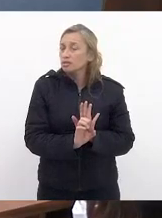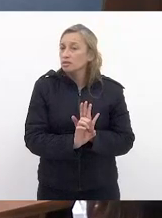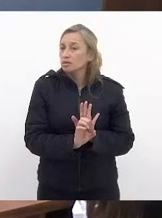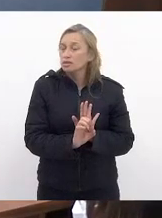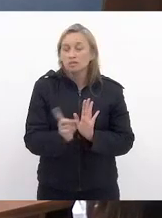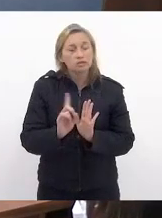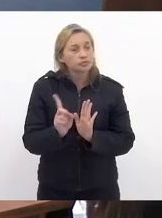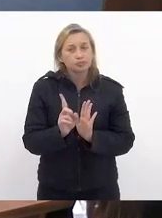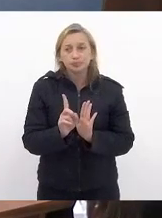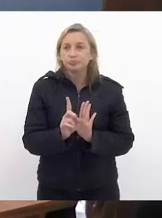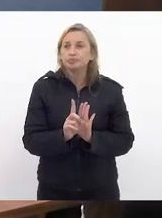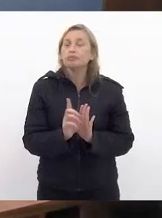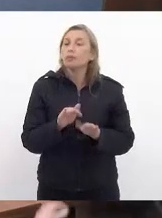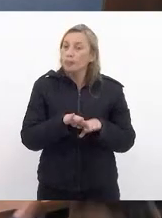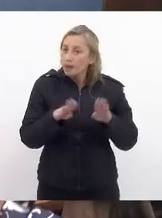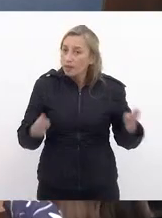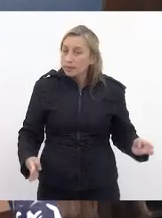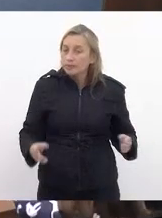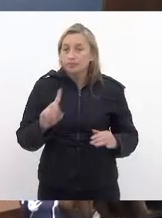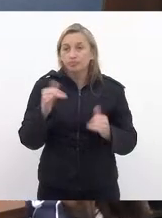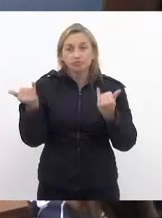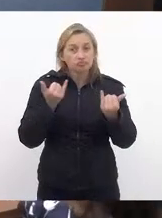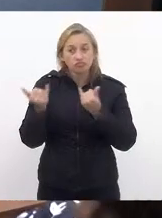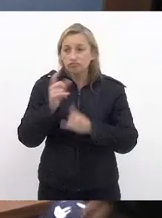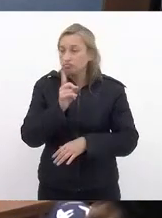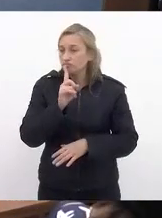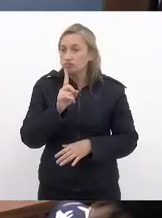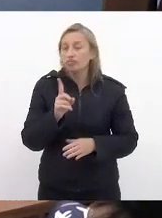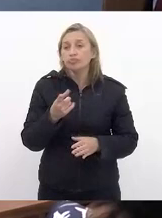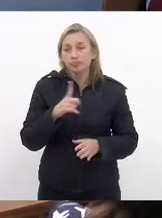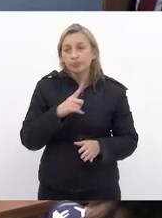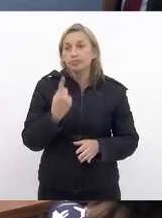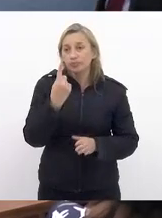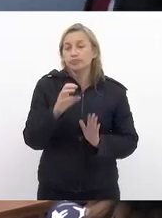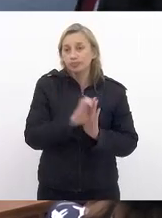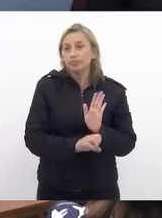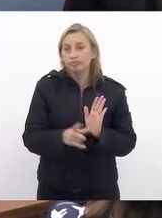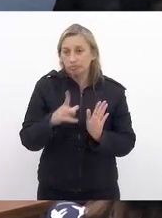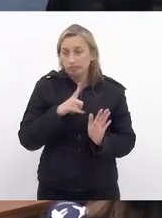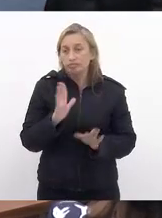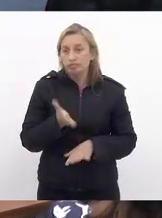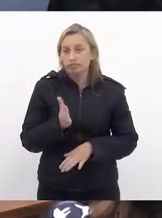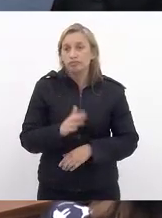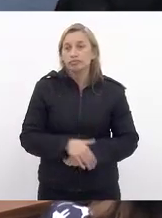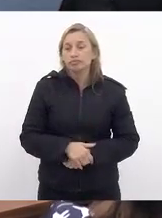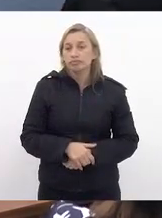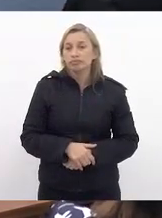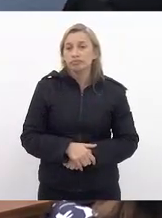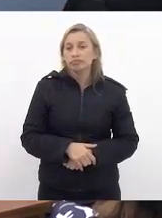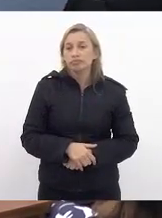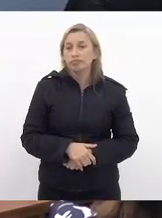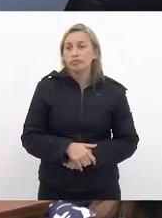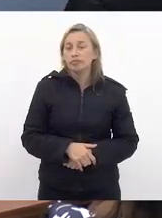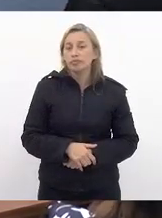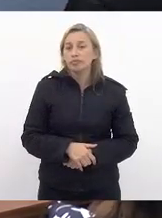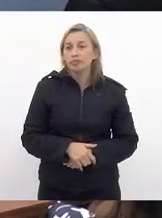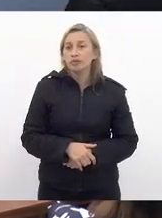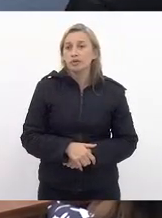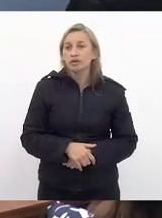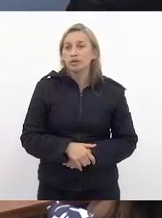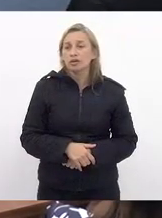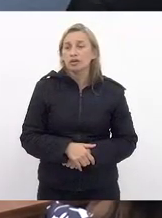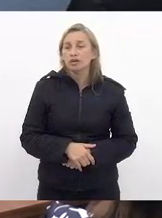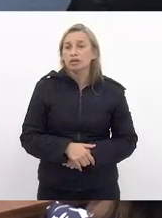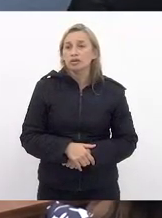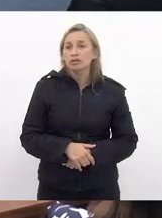não bota a mesa que não tinha me informado que tinha uma emenda mas já tinha a mesa que não tinha me informado